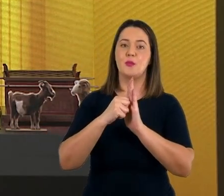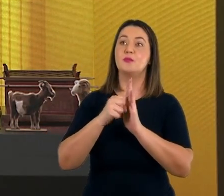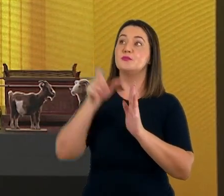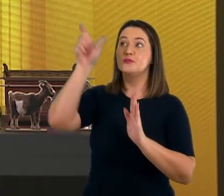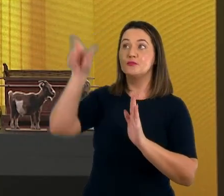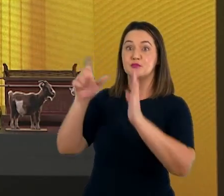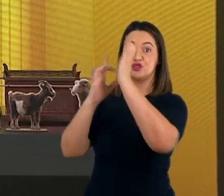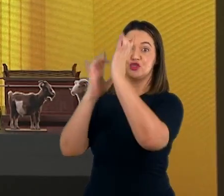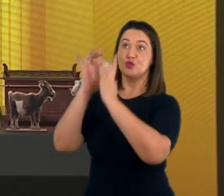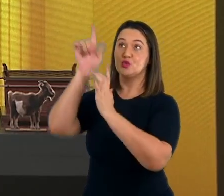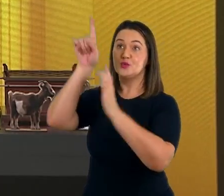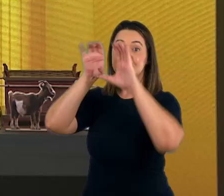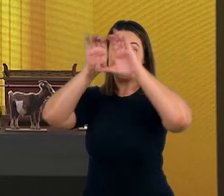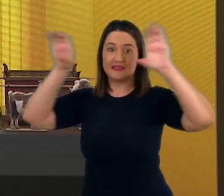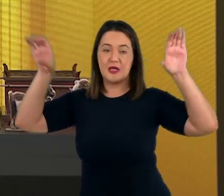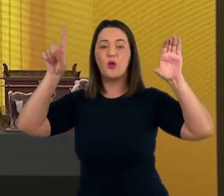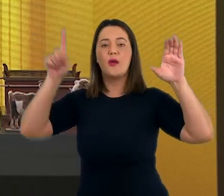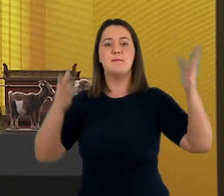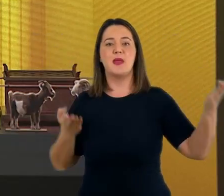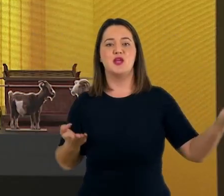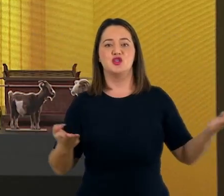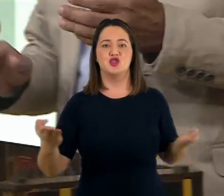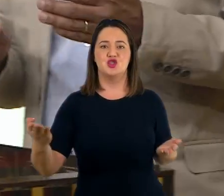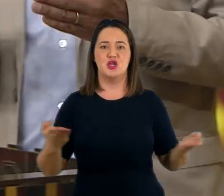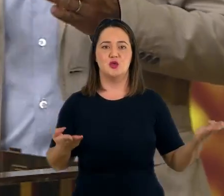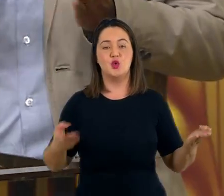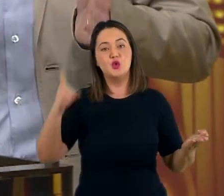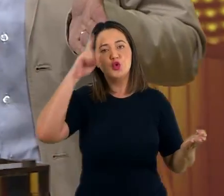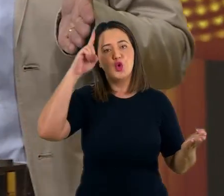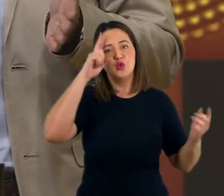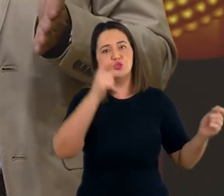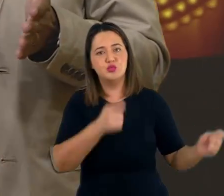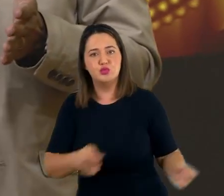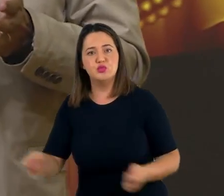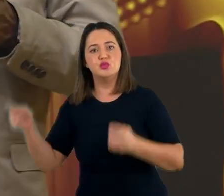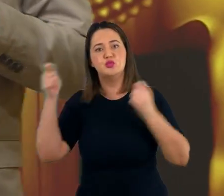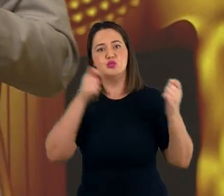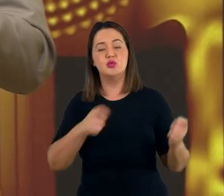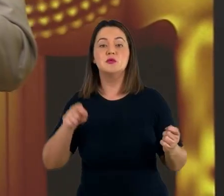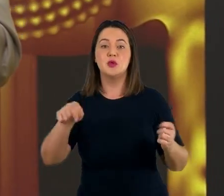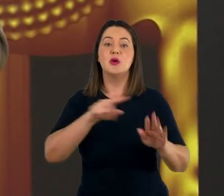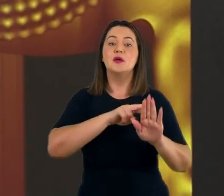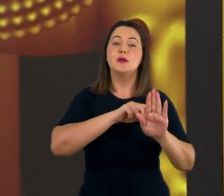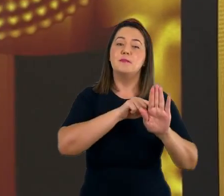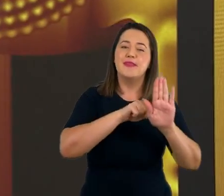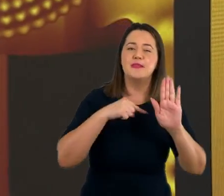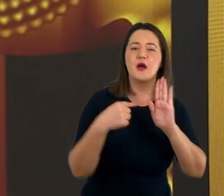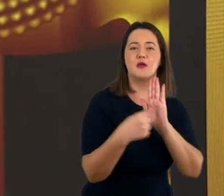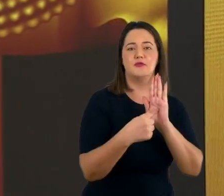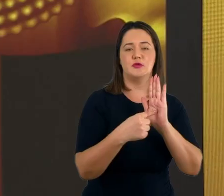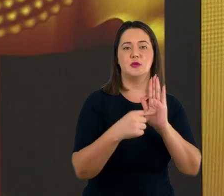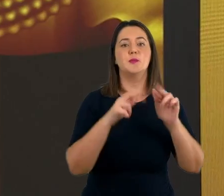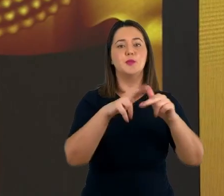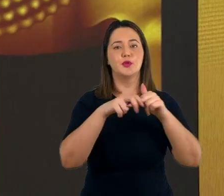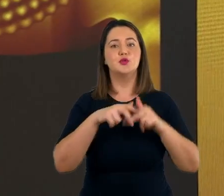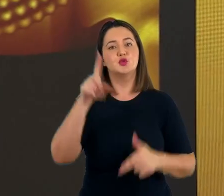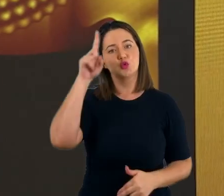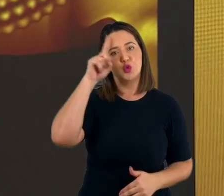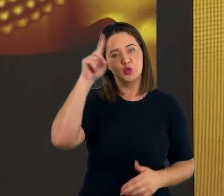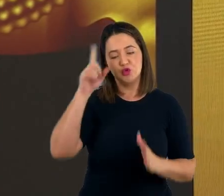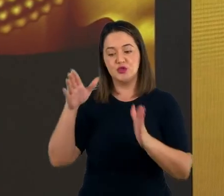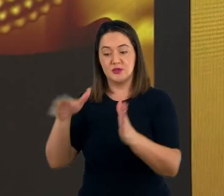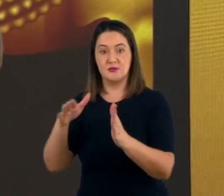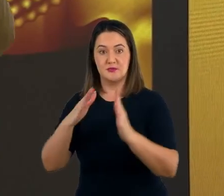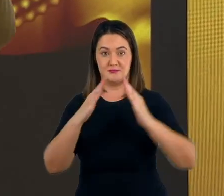a mediação contínua de Jesus. Por esse meio, portanto, o santuário era simbolicamente